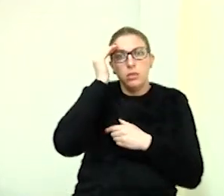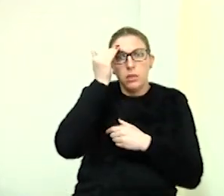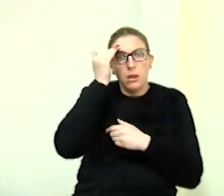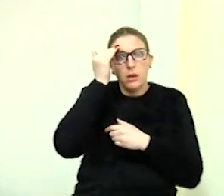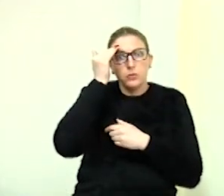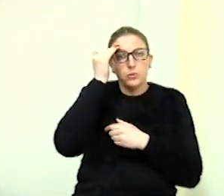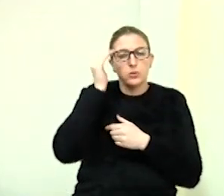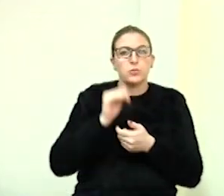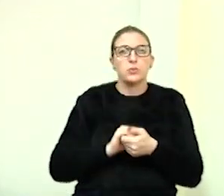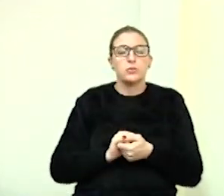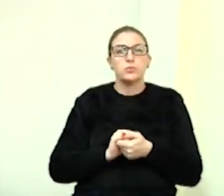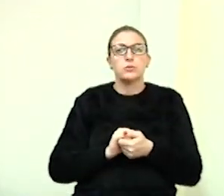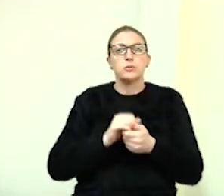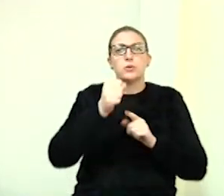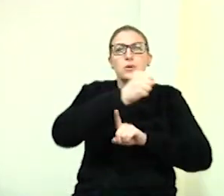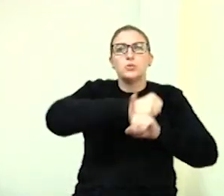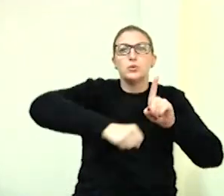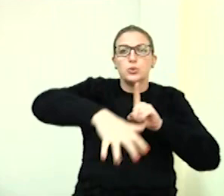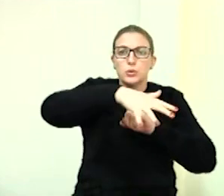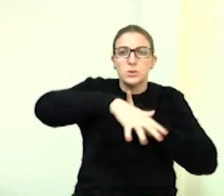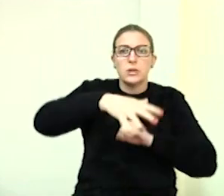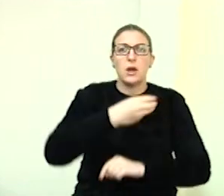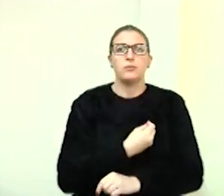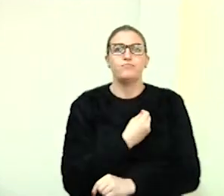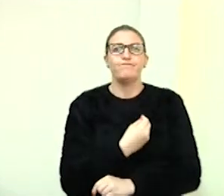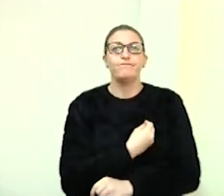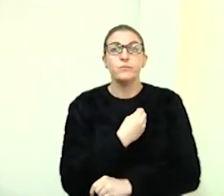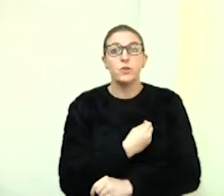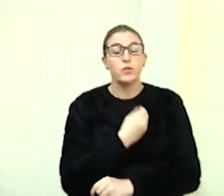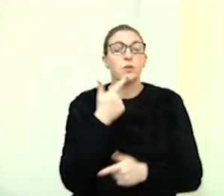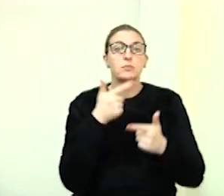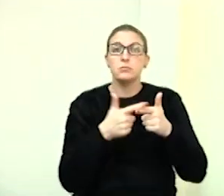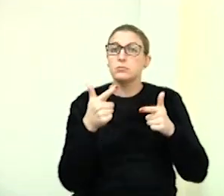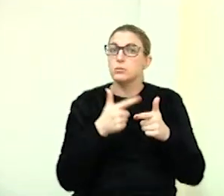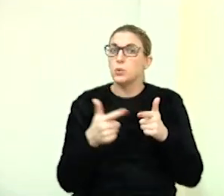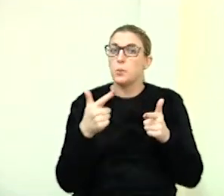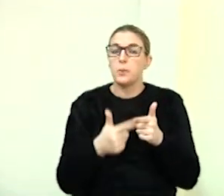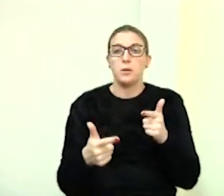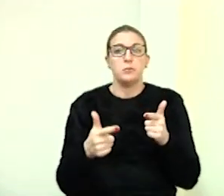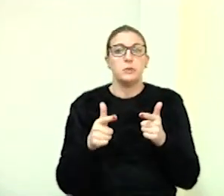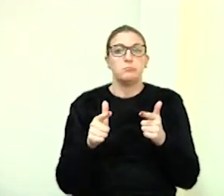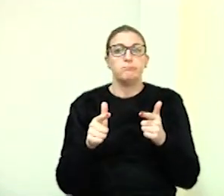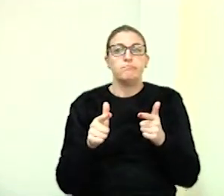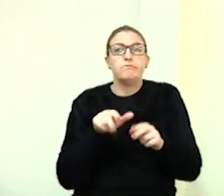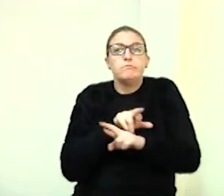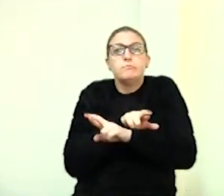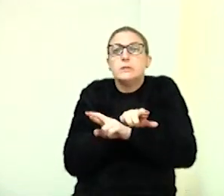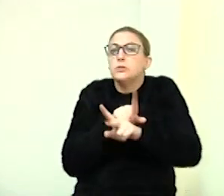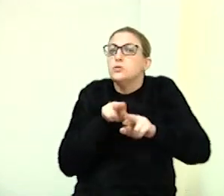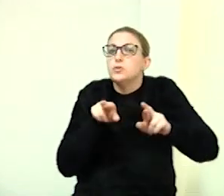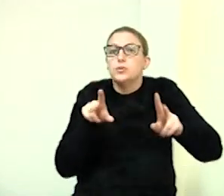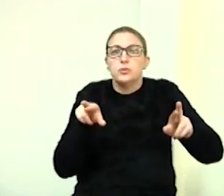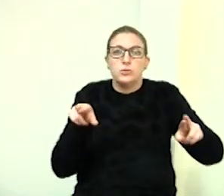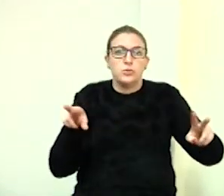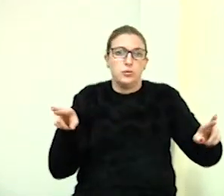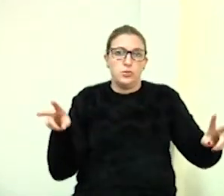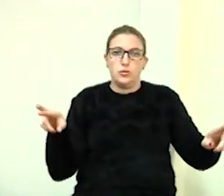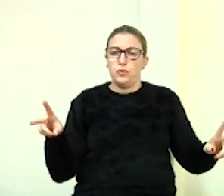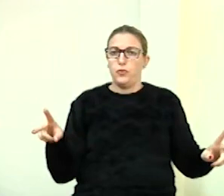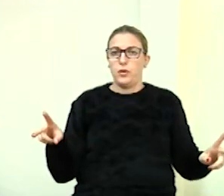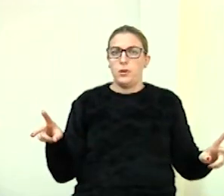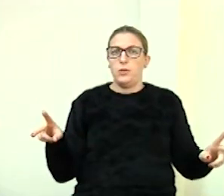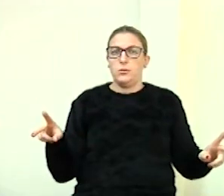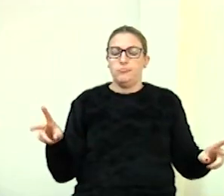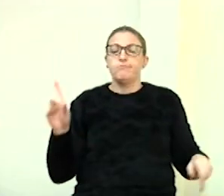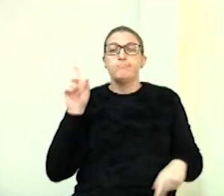de que a sociedade vive uma situação alheia a todos, adversa até o